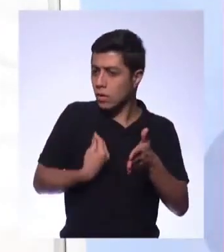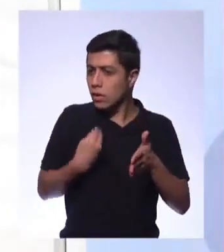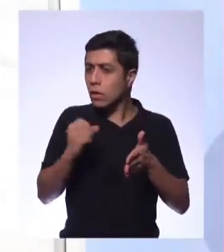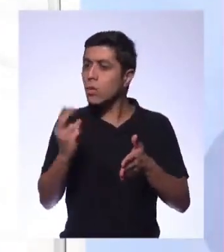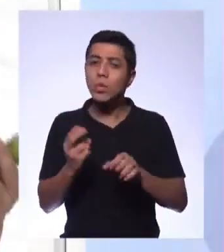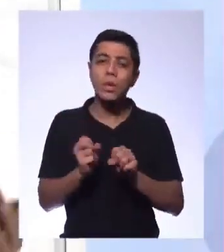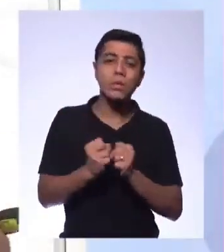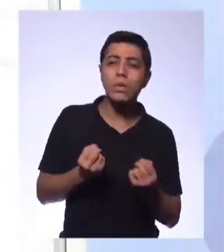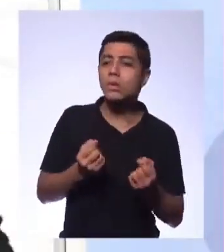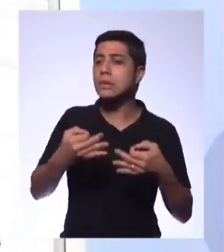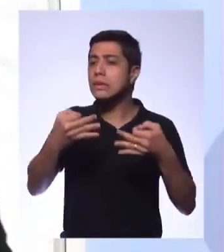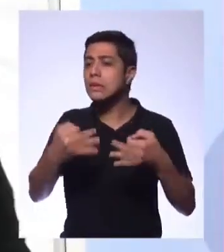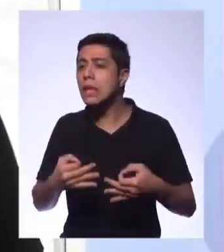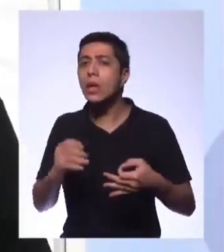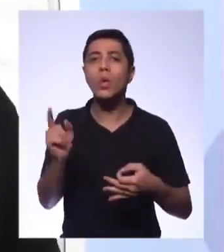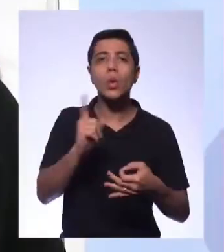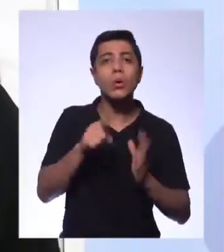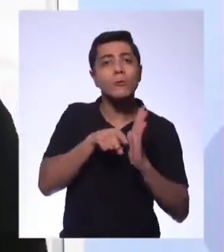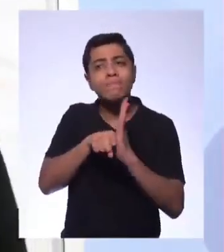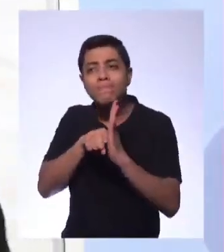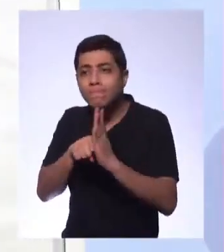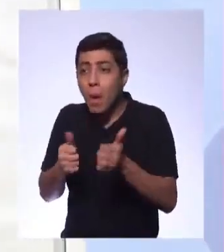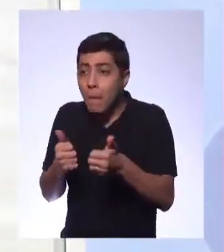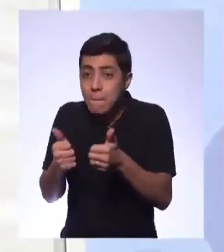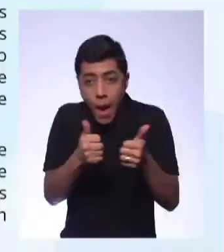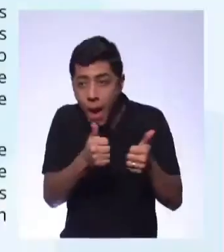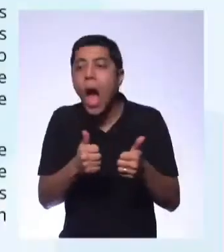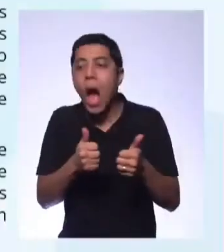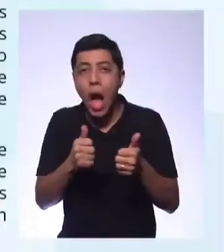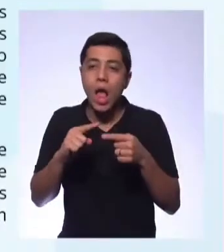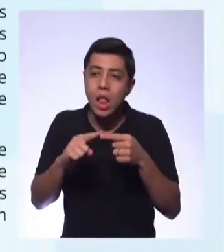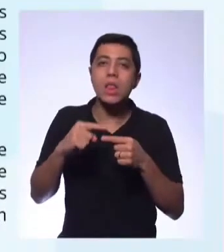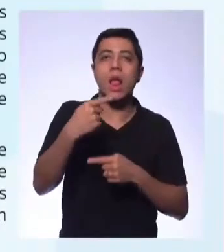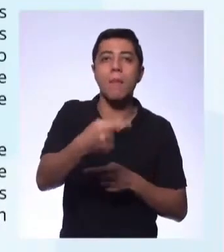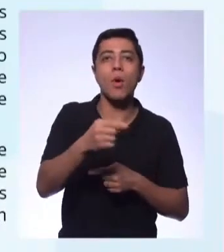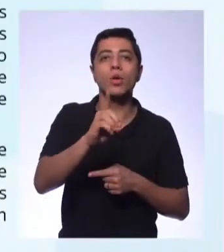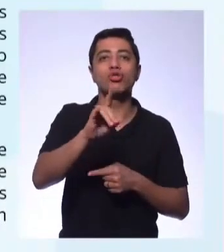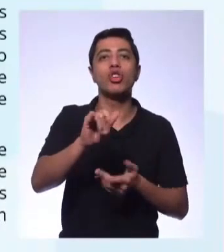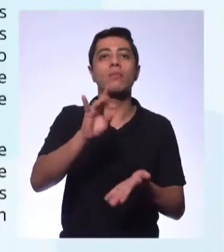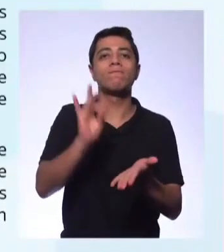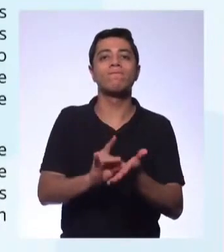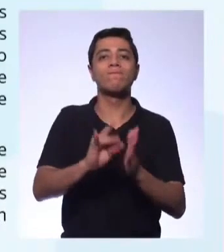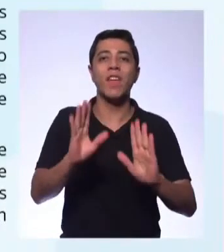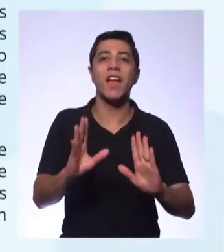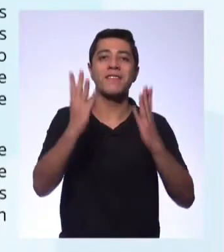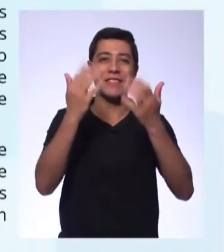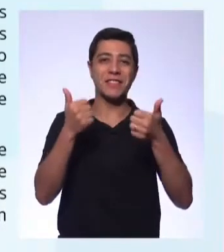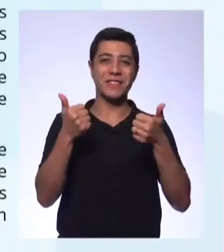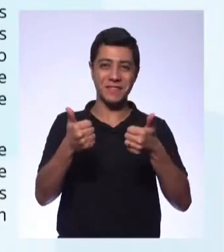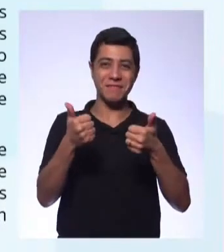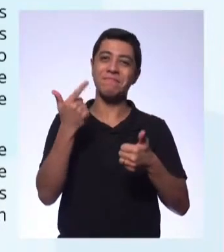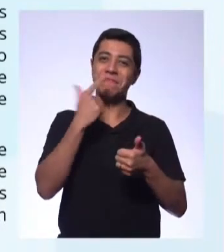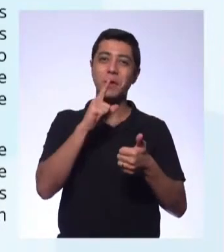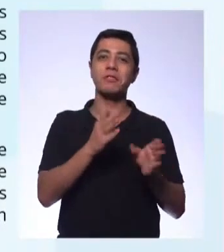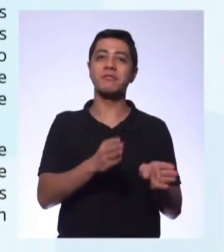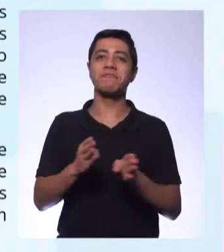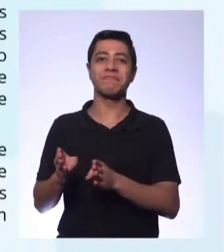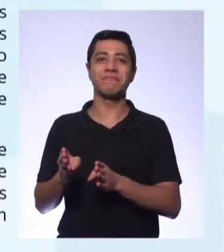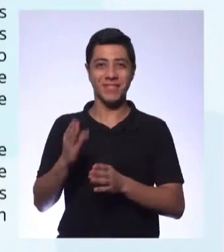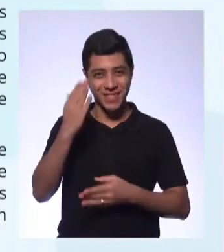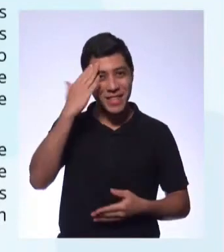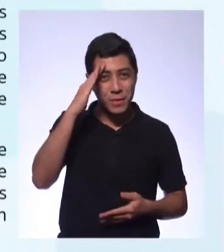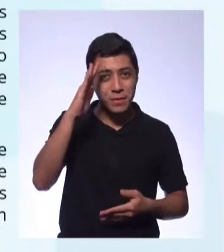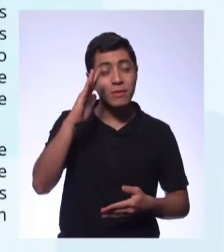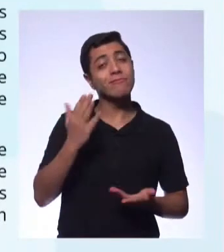espetáculo dessa envergadura, tá? A programação, então, ela tem que seguir também um roteiro pré-estabelecido, de maneira que tanto